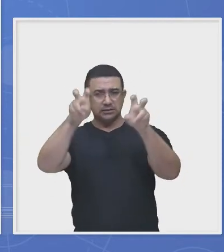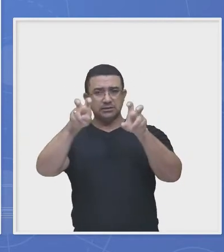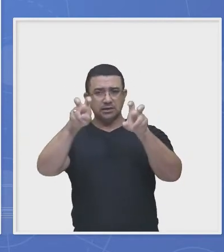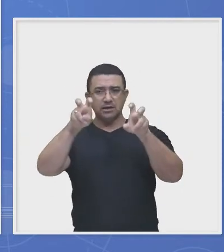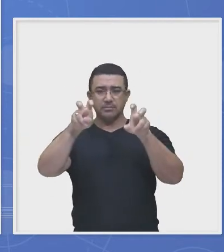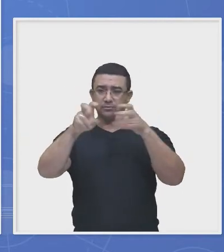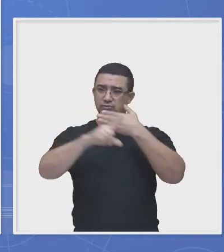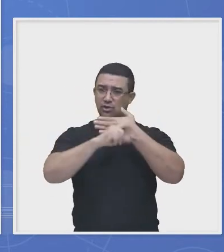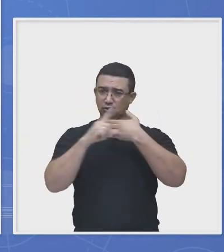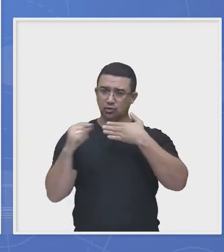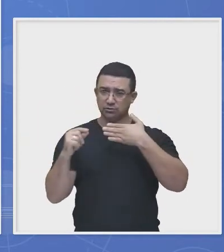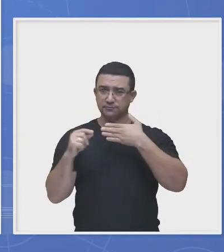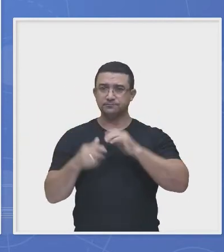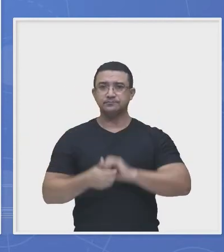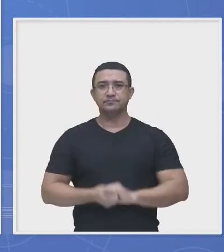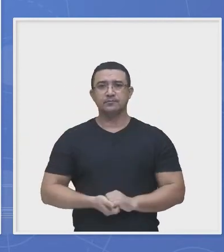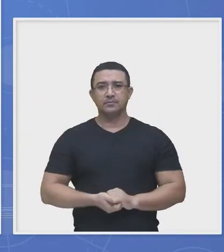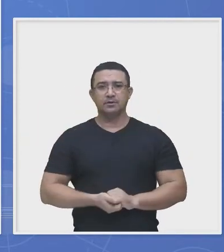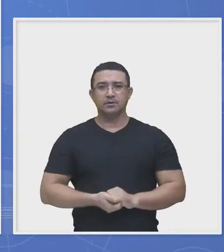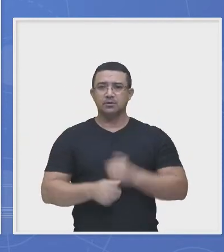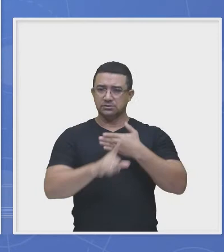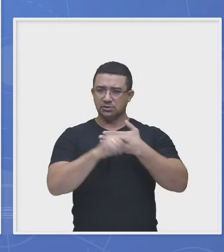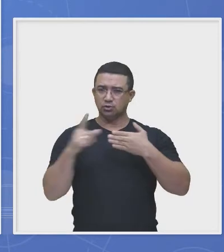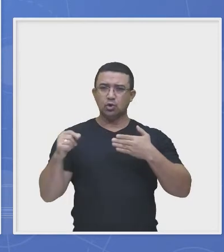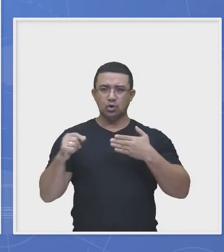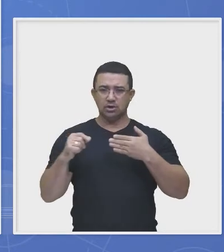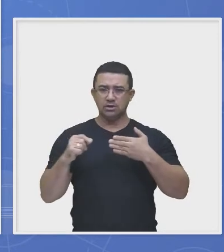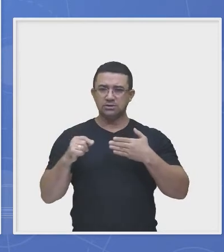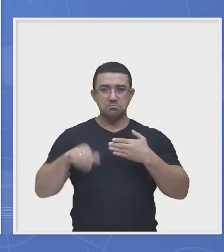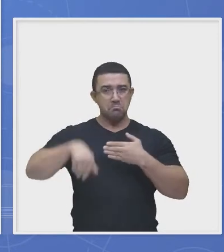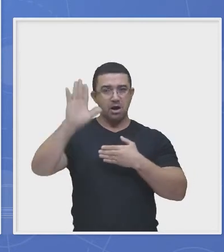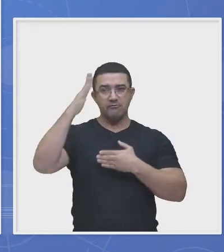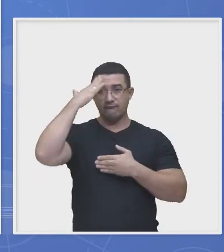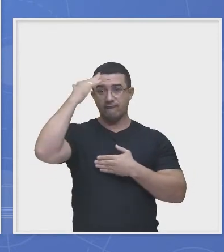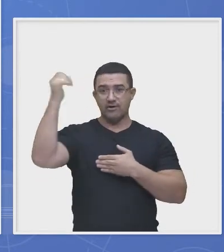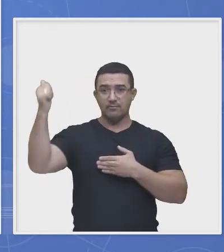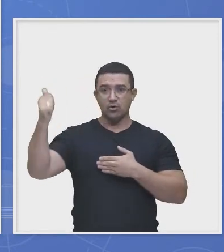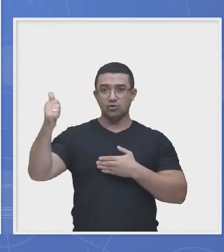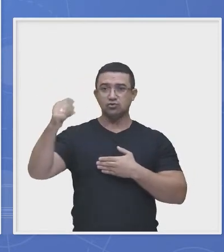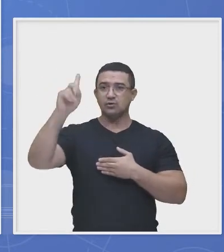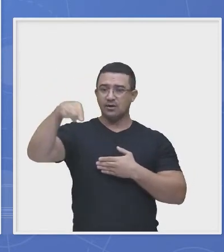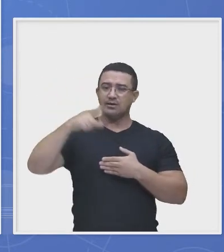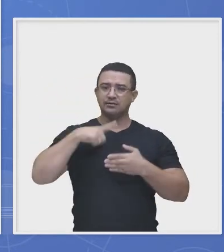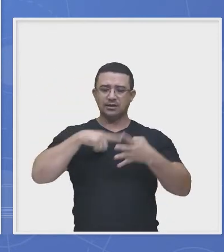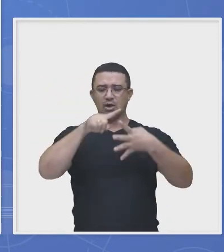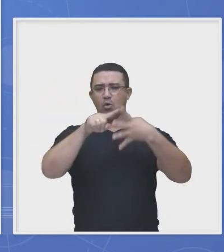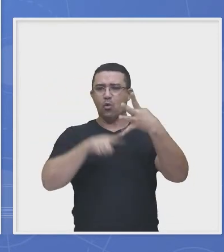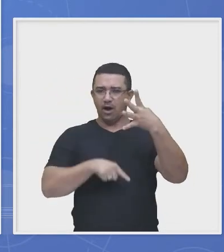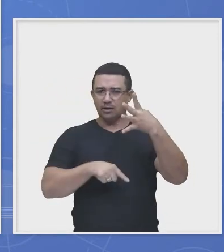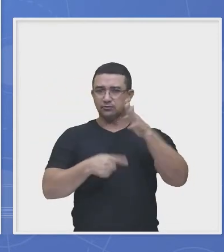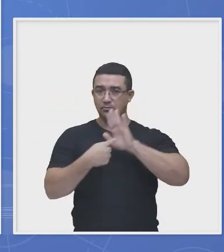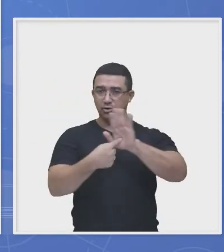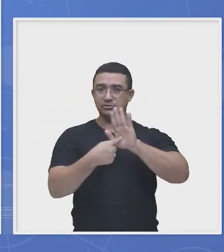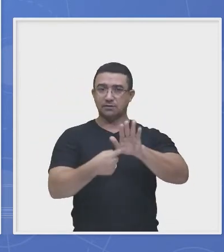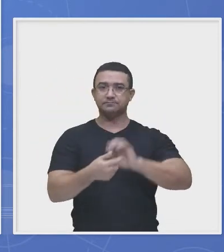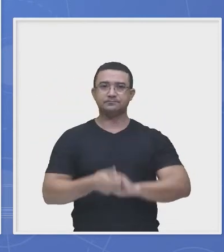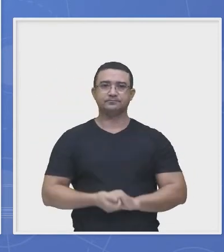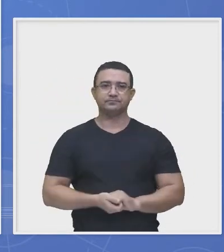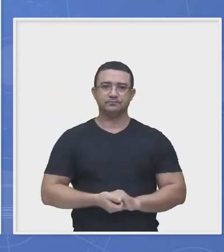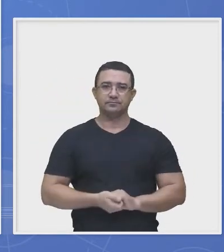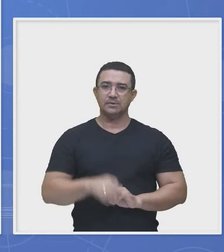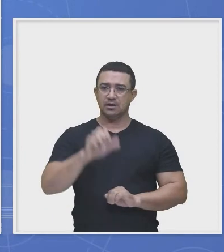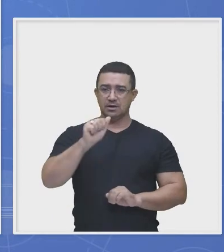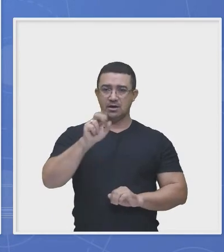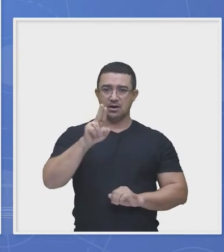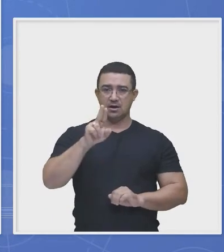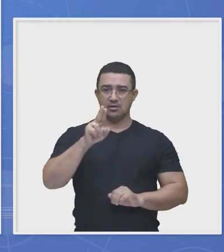obras literárias. E os autores de destaque nesse período, nós vamos ter aí 4 que eu menciono para vocês, exatamente Augusto